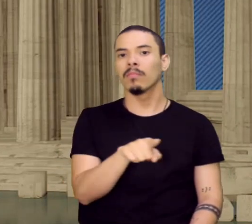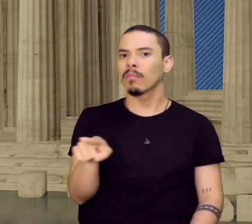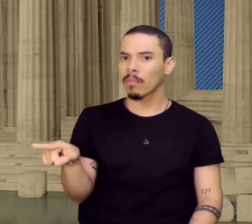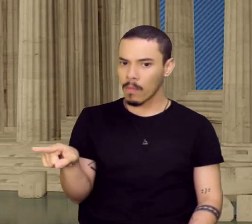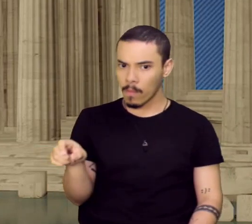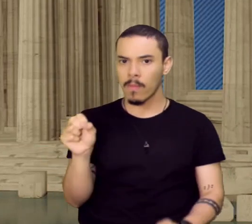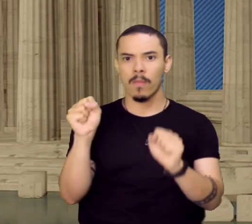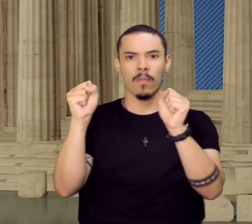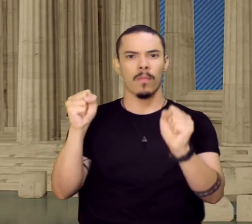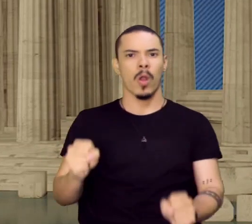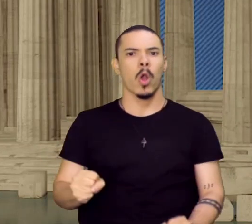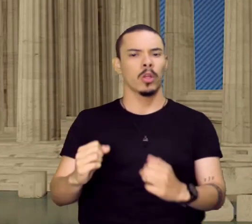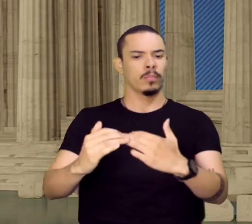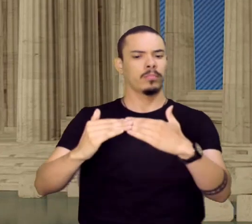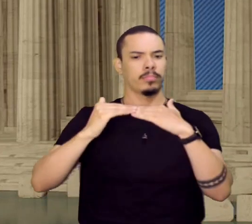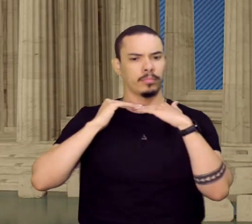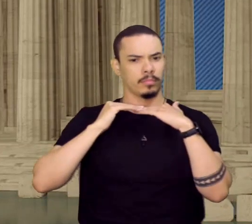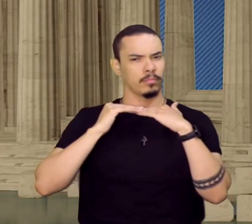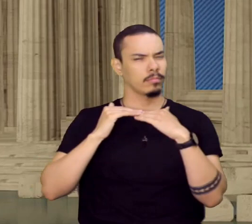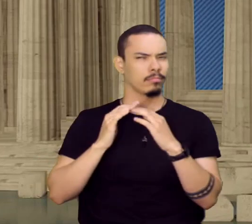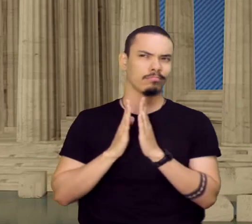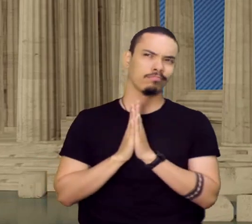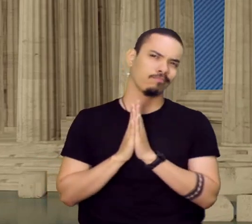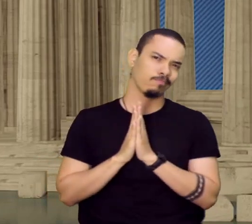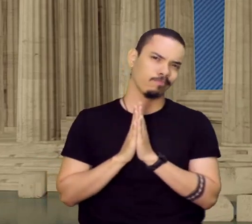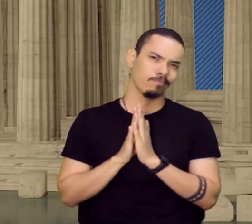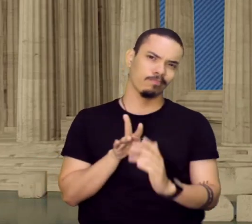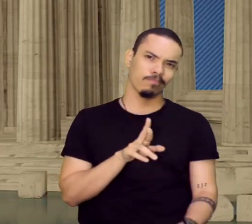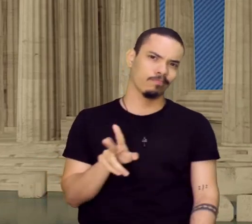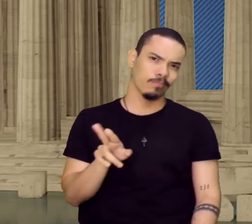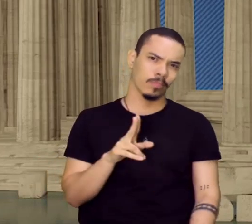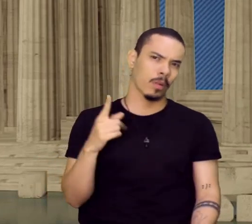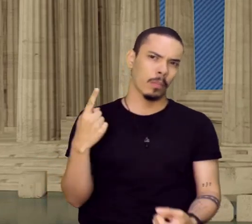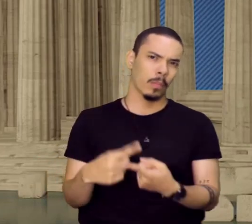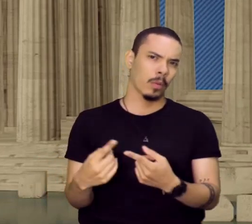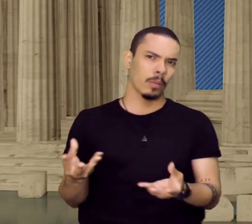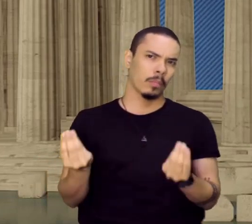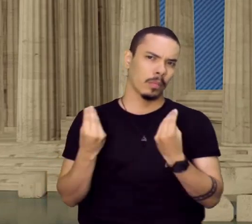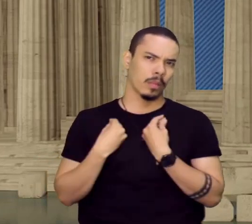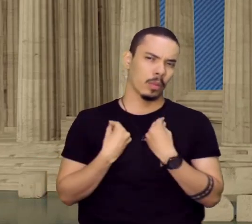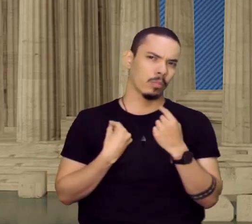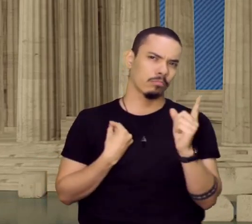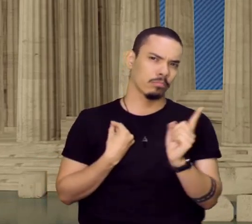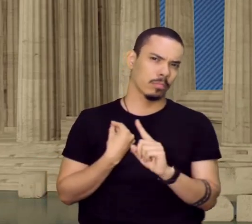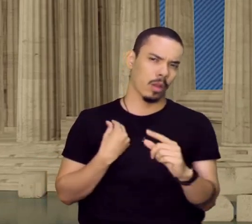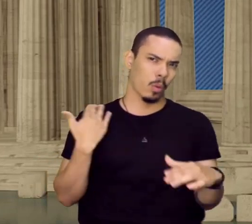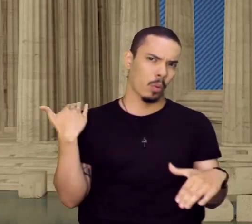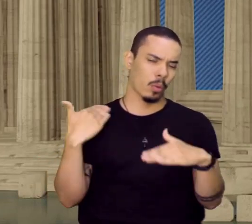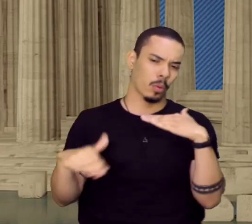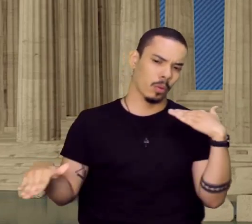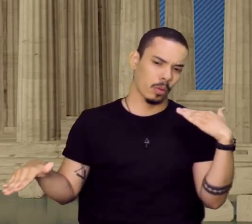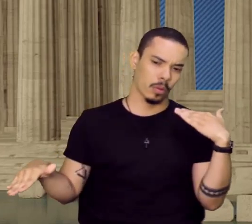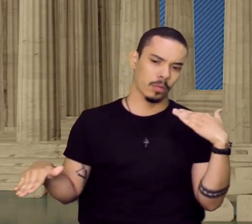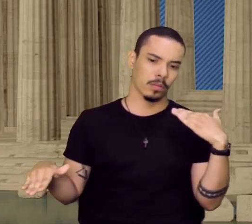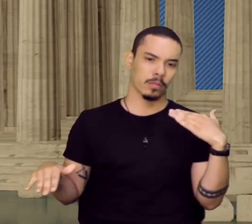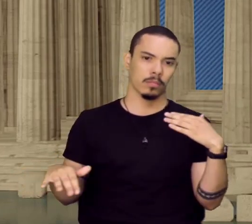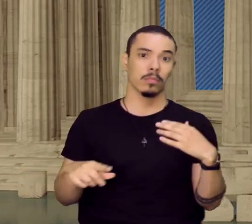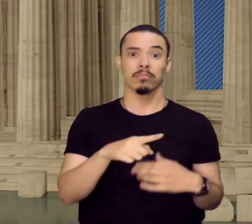alguns questionam sim. Olha, não é aquele resultado, por que não deu esse resultado? Olha, ele discordou, ele